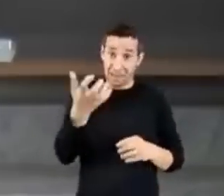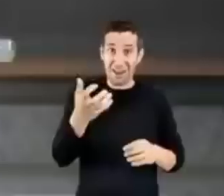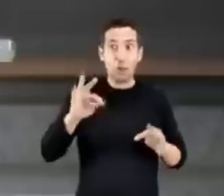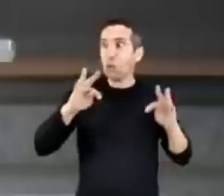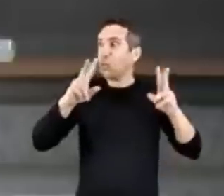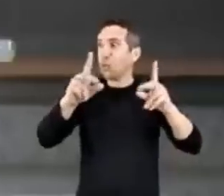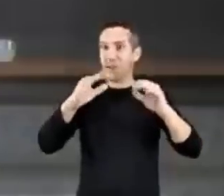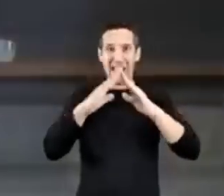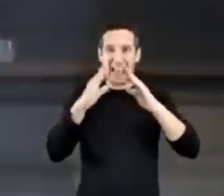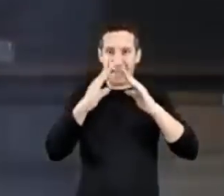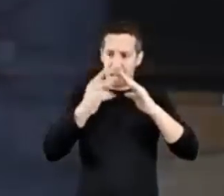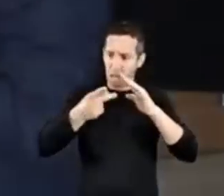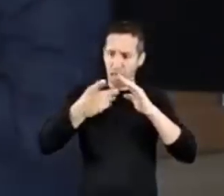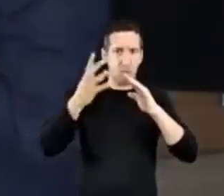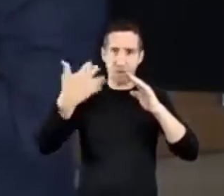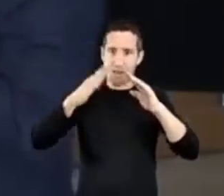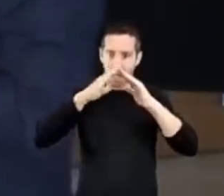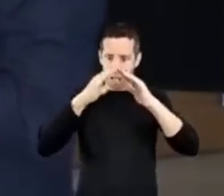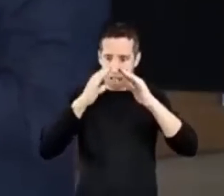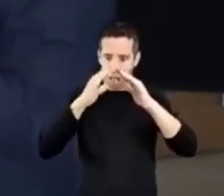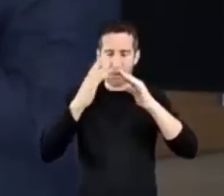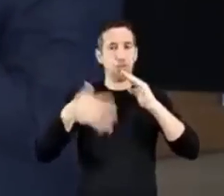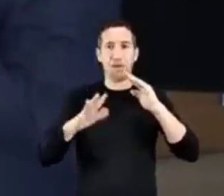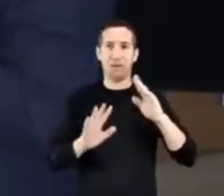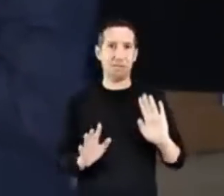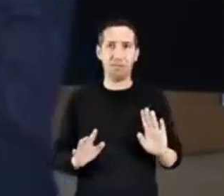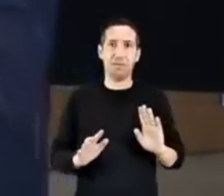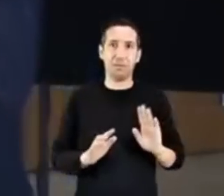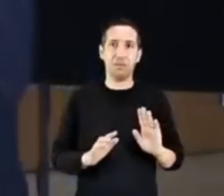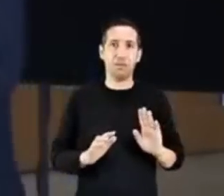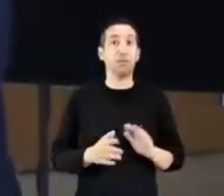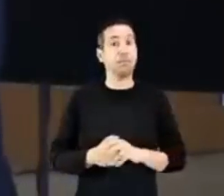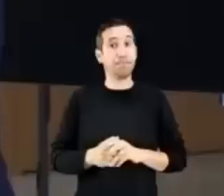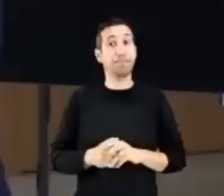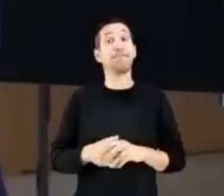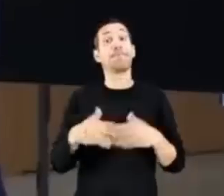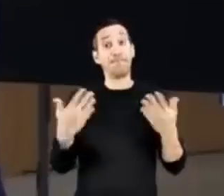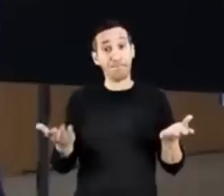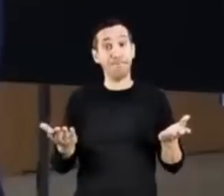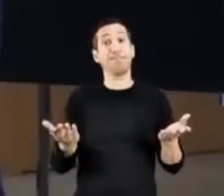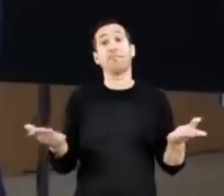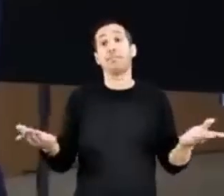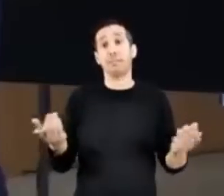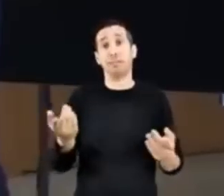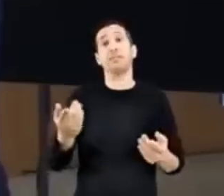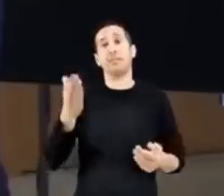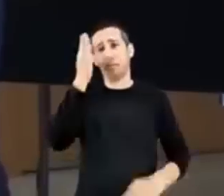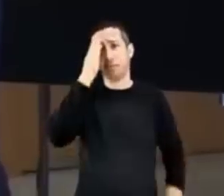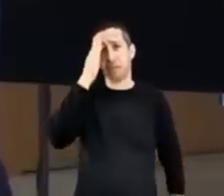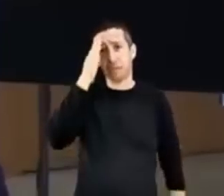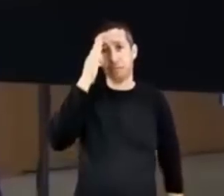lógico mas nós queremos também que as pessoas pensem de que o pecado nos